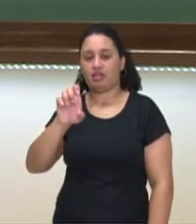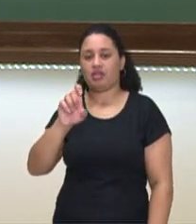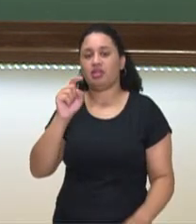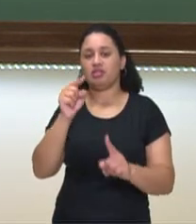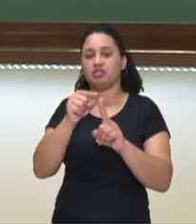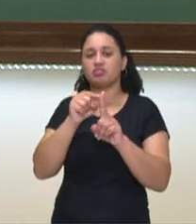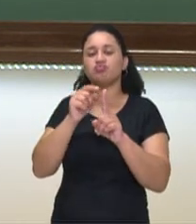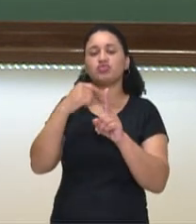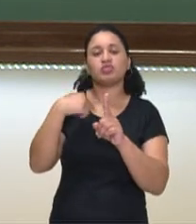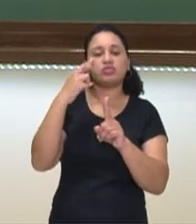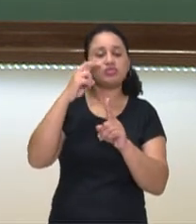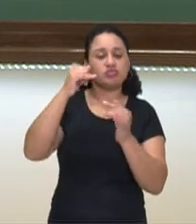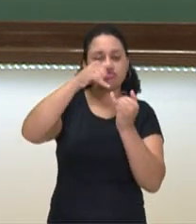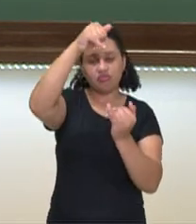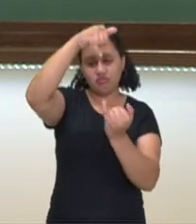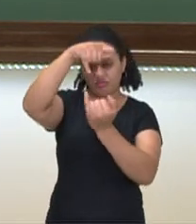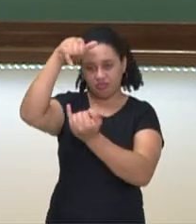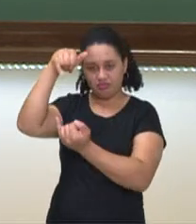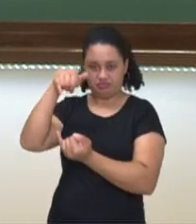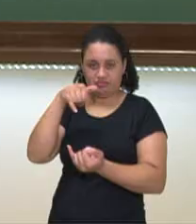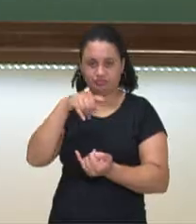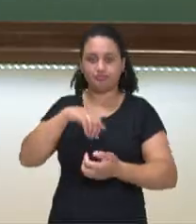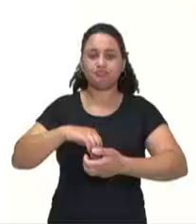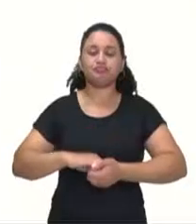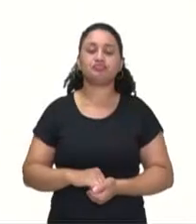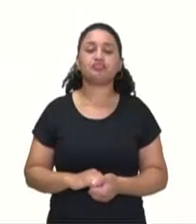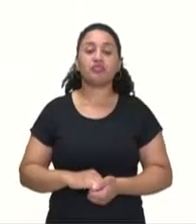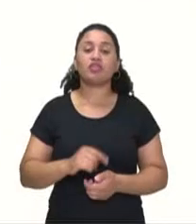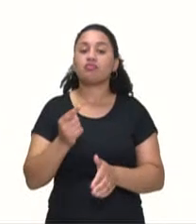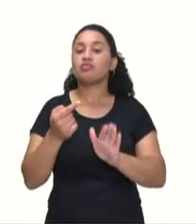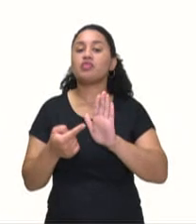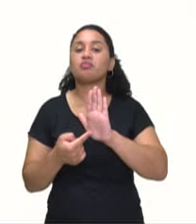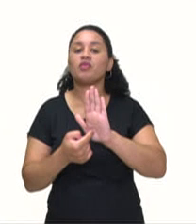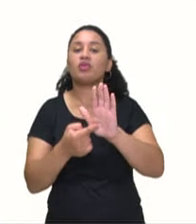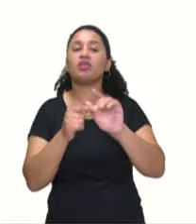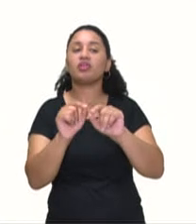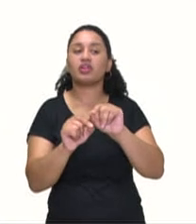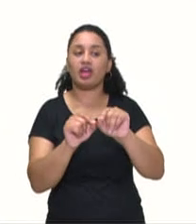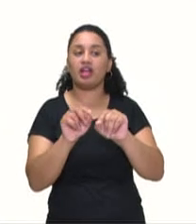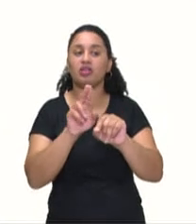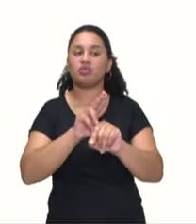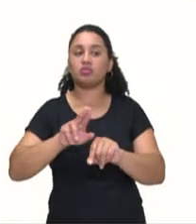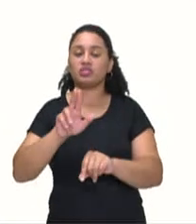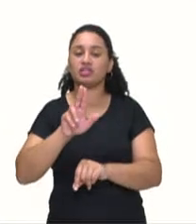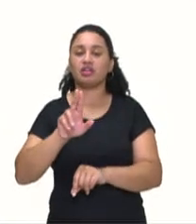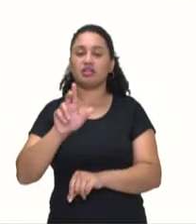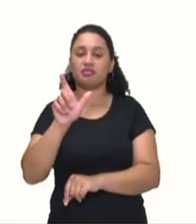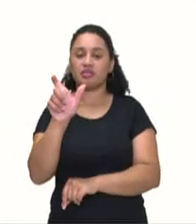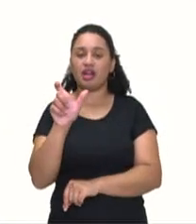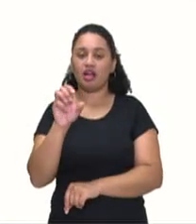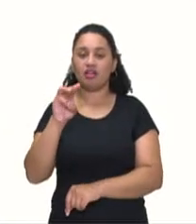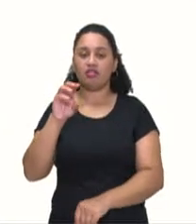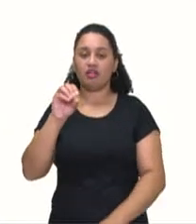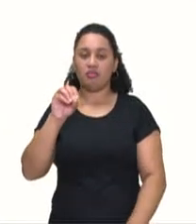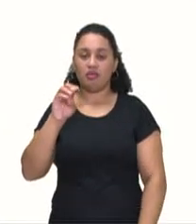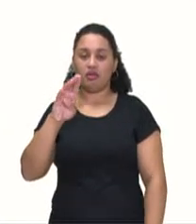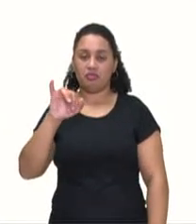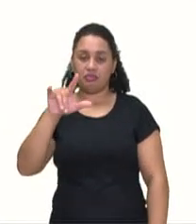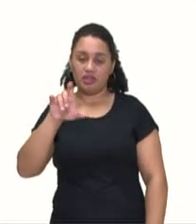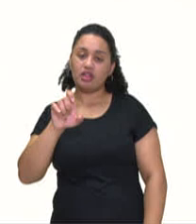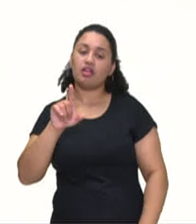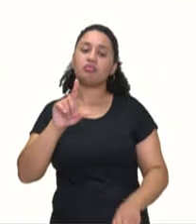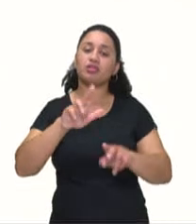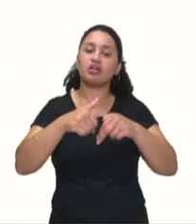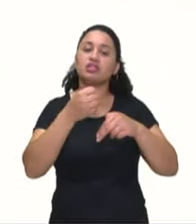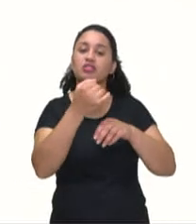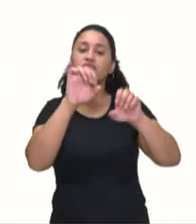obras que a gente viu agora há pouco. Para fazer referência, ele usa a palavra mobile para fazer referência a algumas